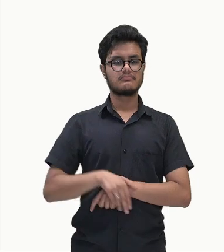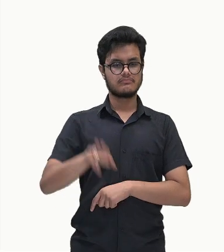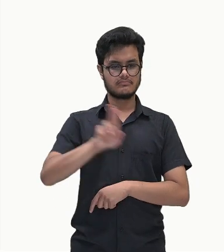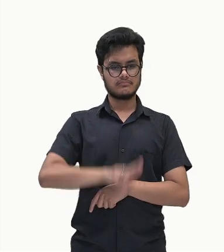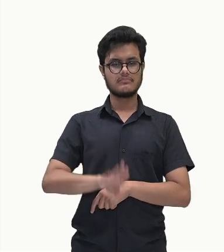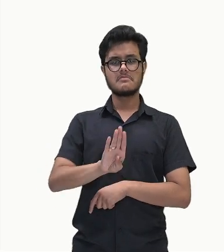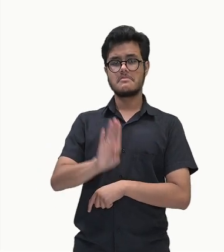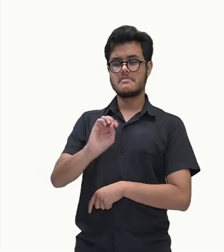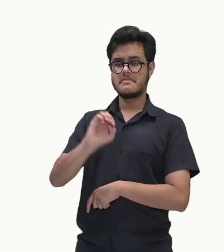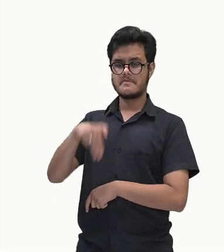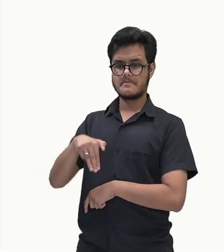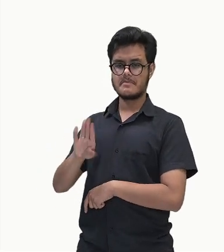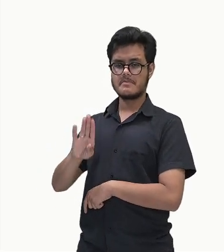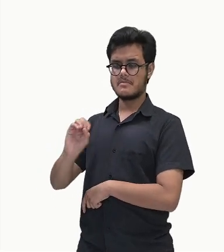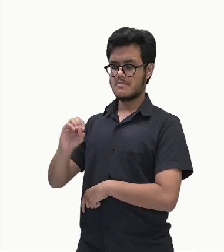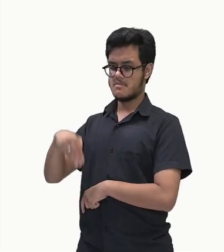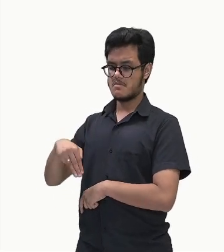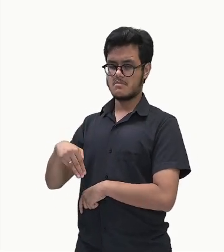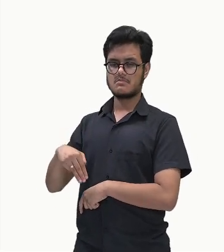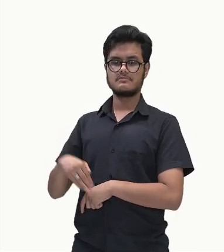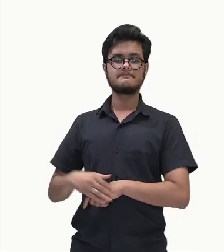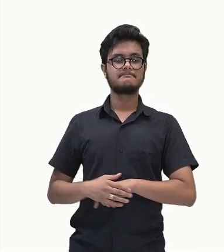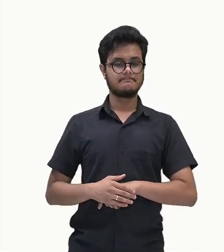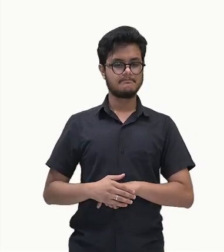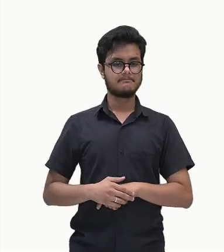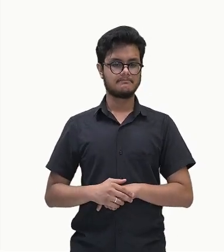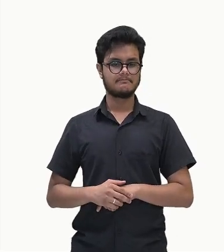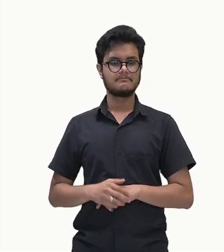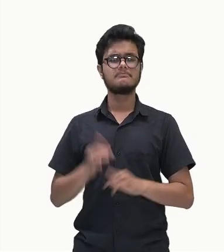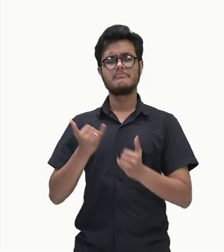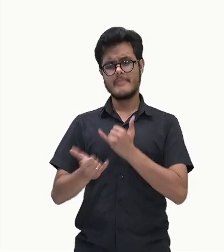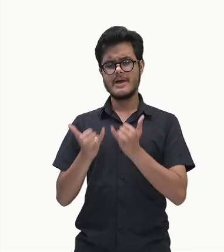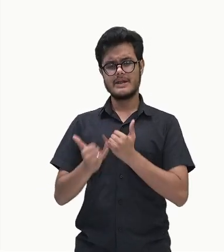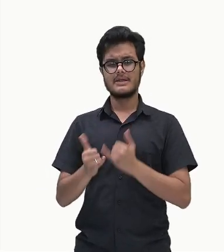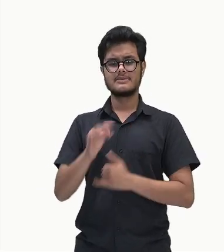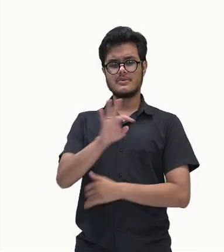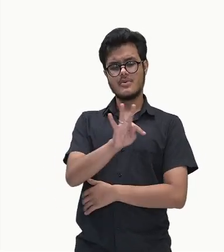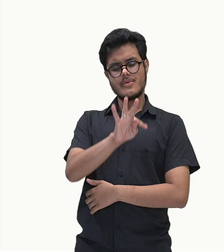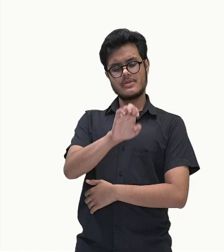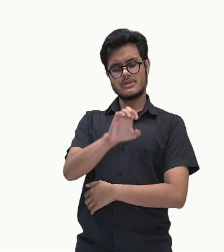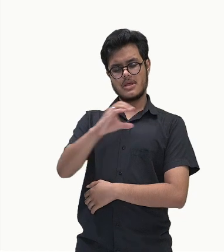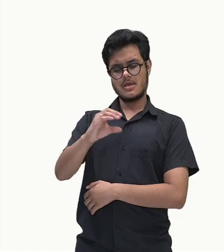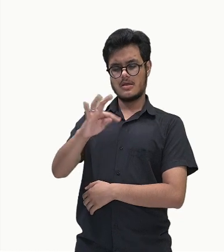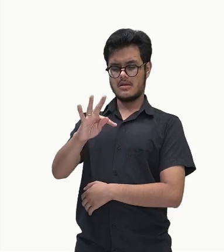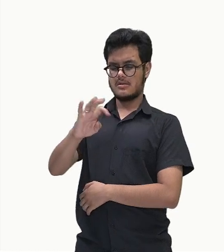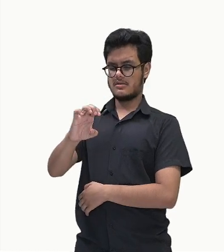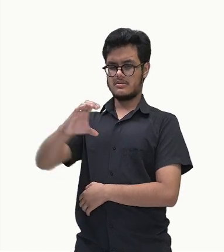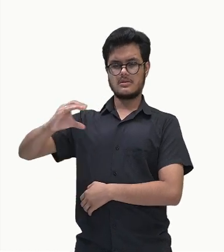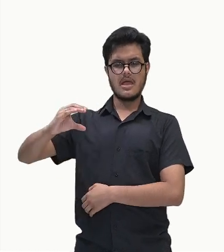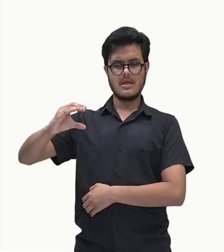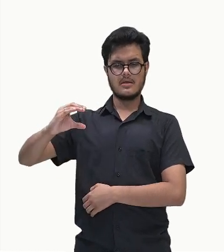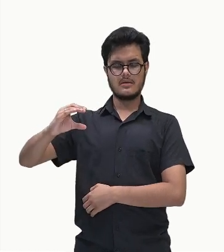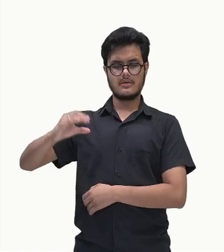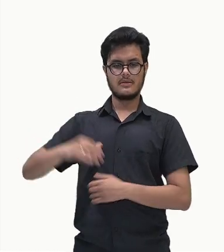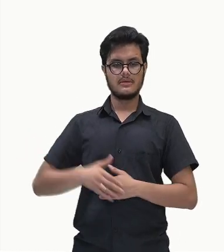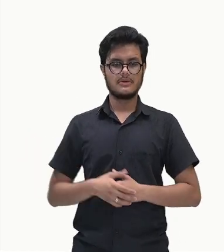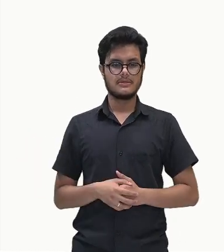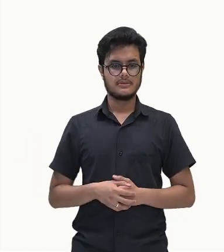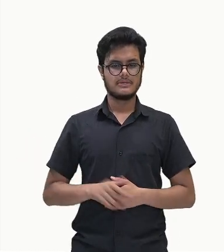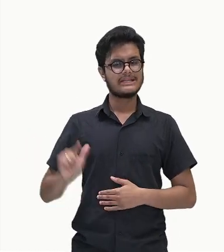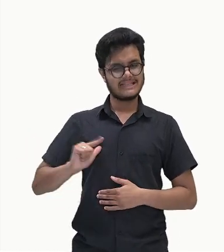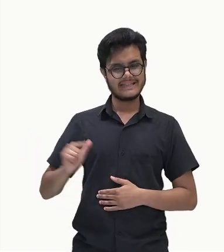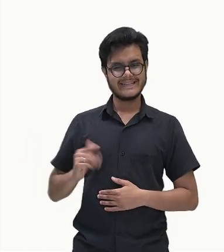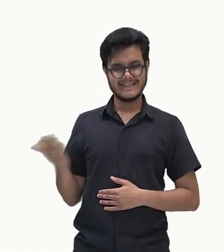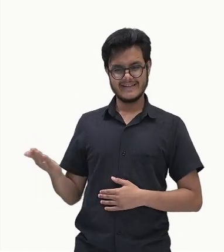bom bom e que é bem parecido com aquela pergunta lá né Será que o anagrama tec tec vai